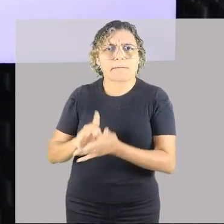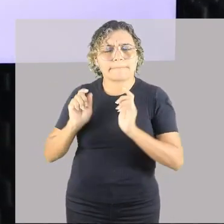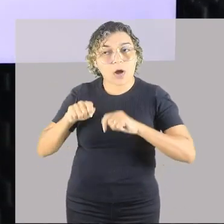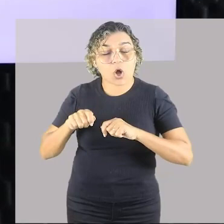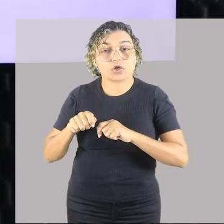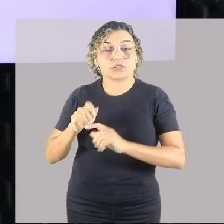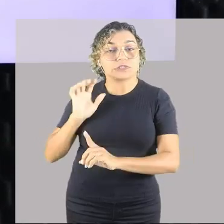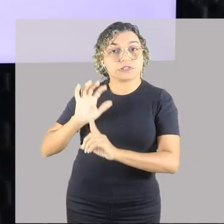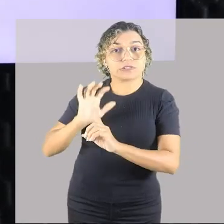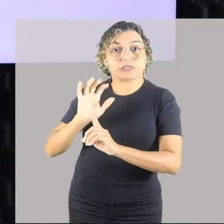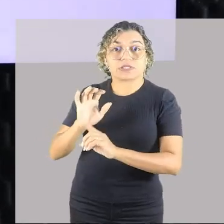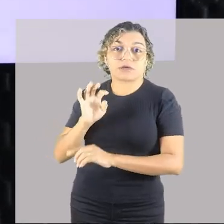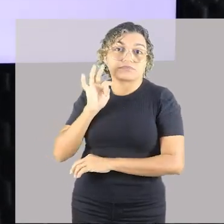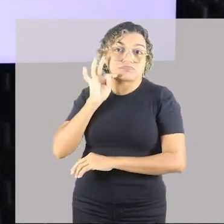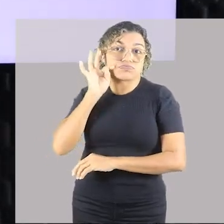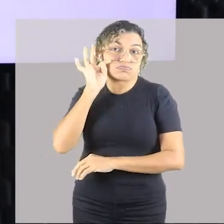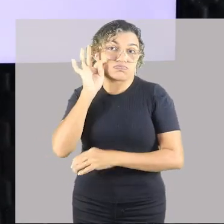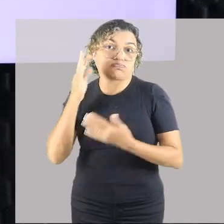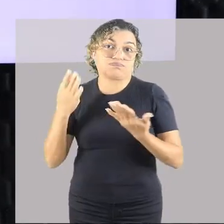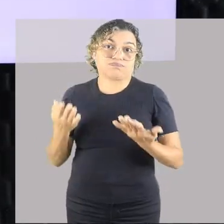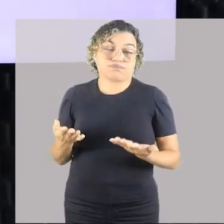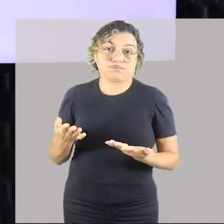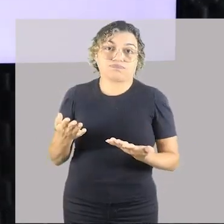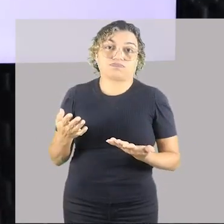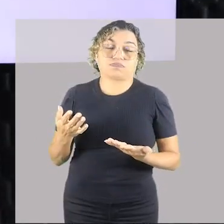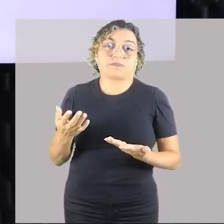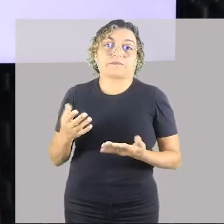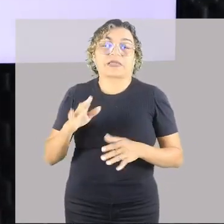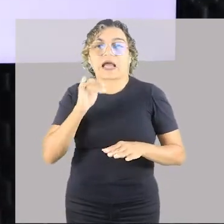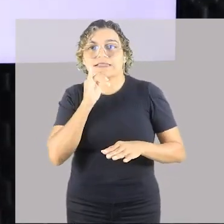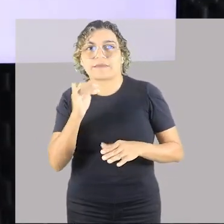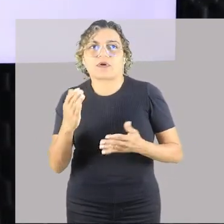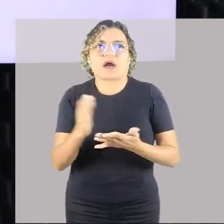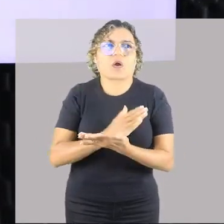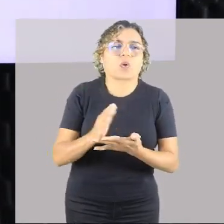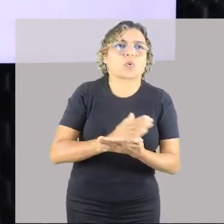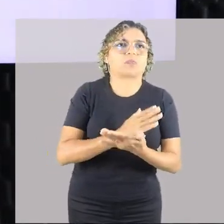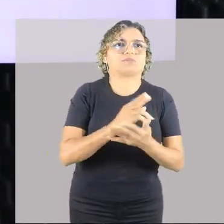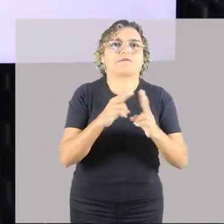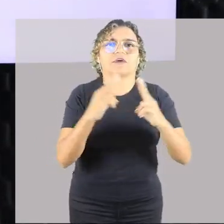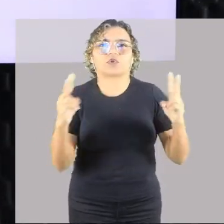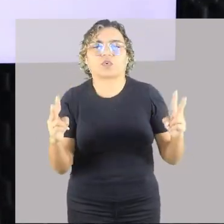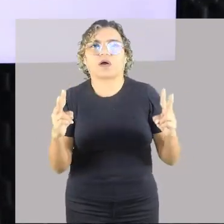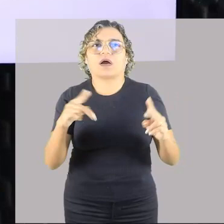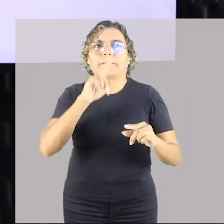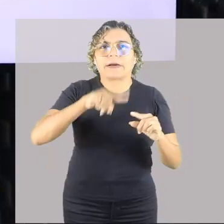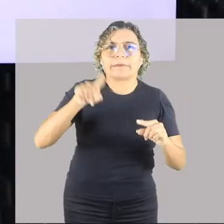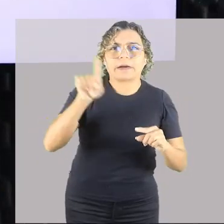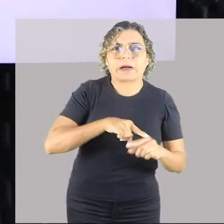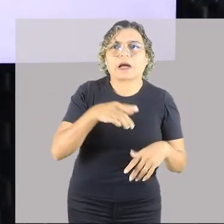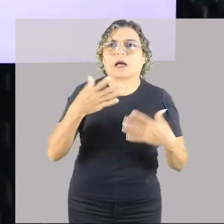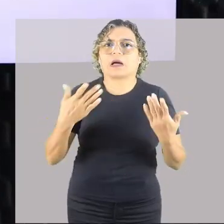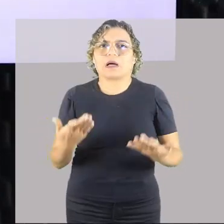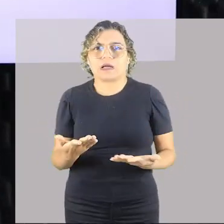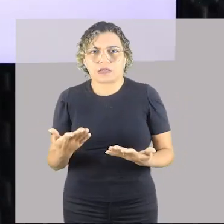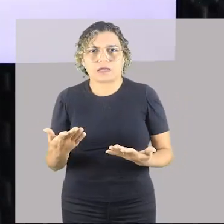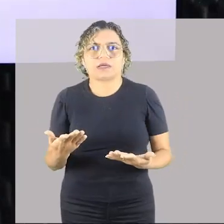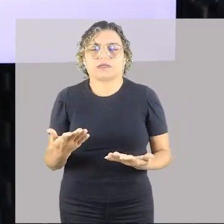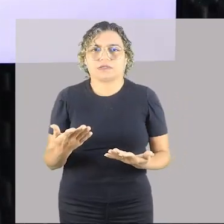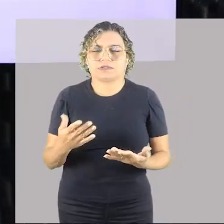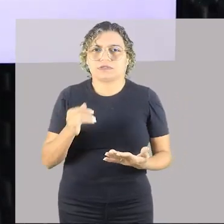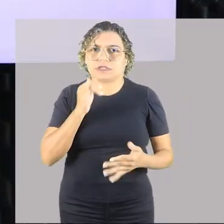gerar constrangimentos, isso poderia gerar cancelamentos virtuais, que a gente discute tanto hoje, ou cancelamentos das pessoas,